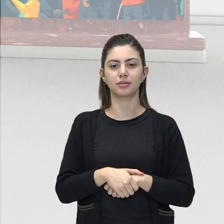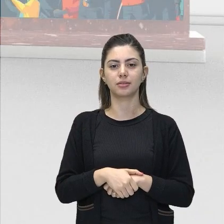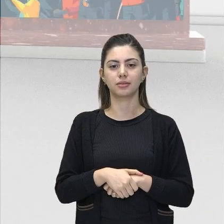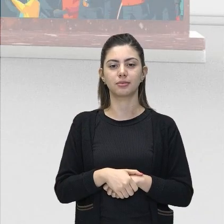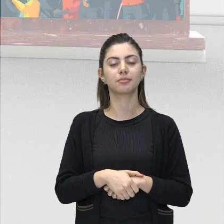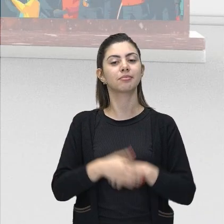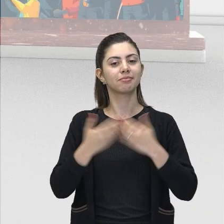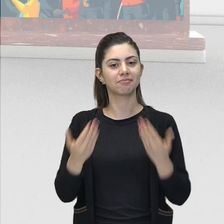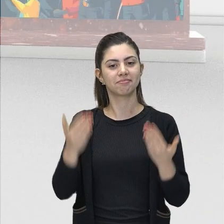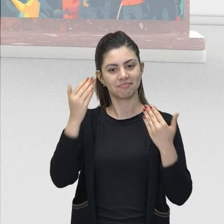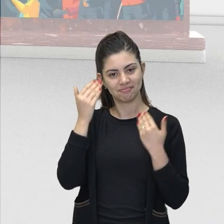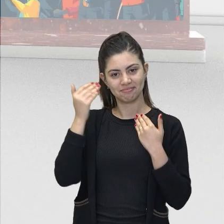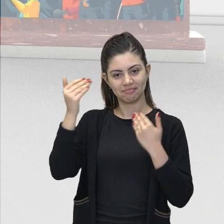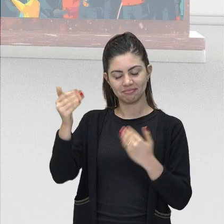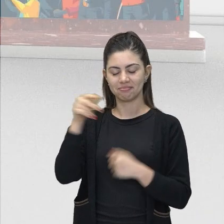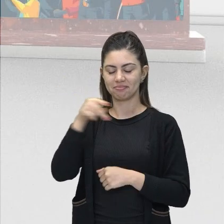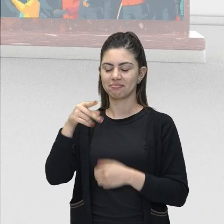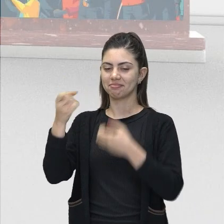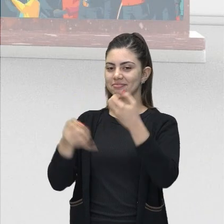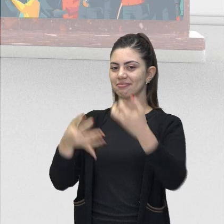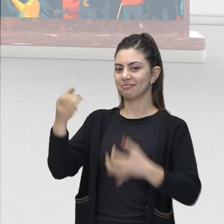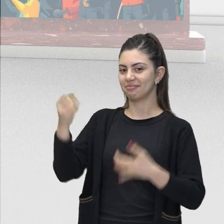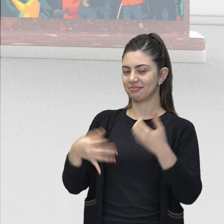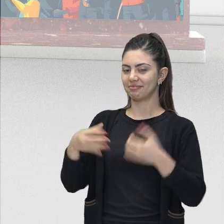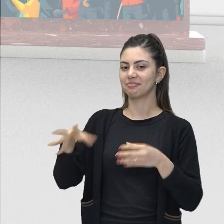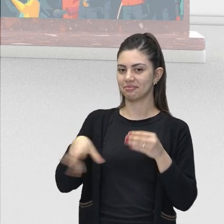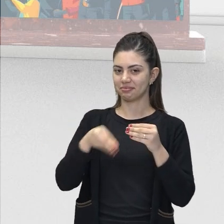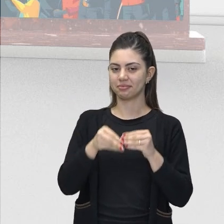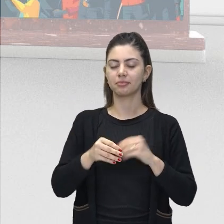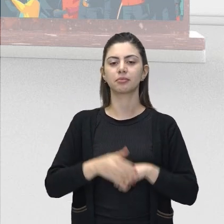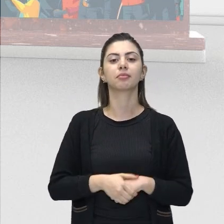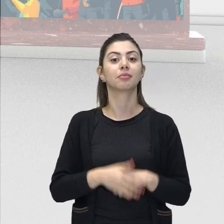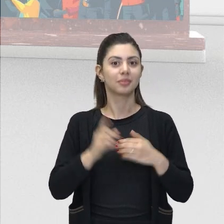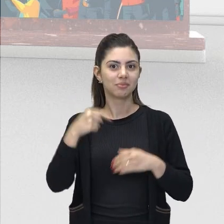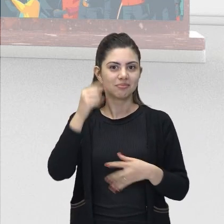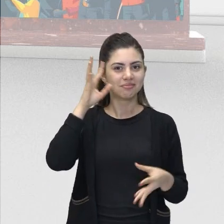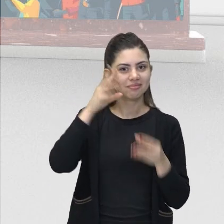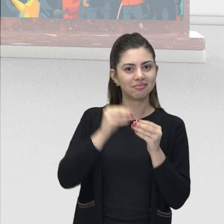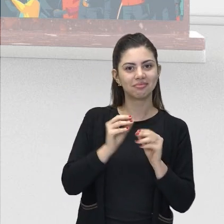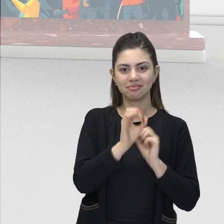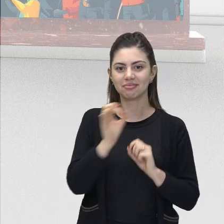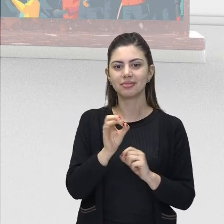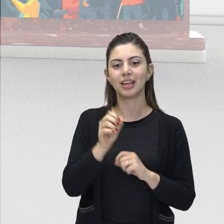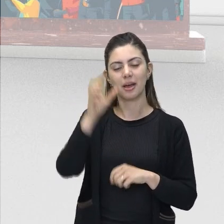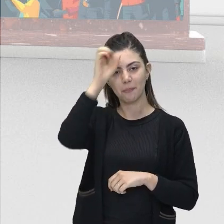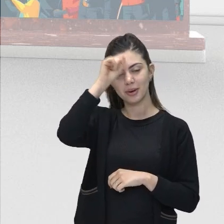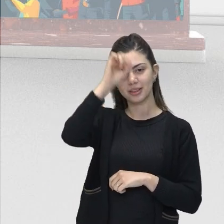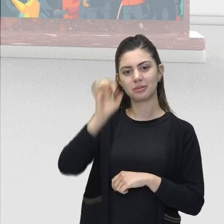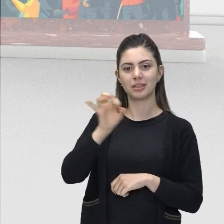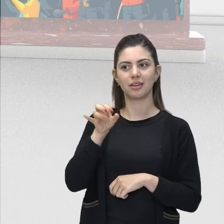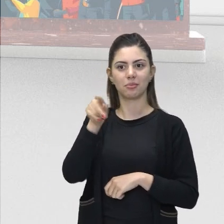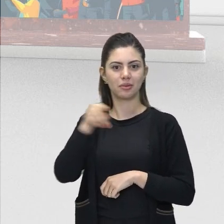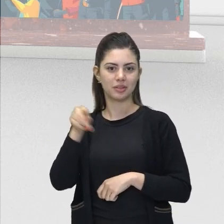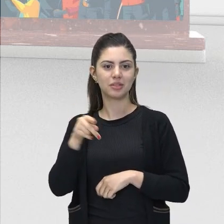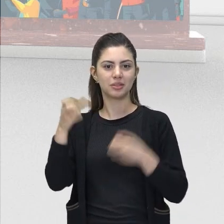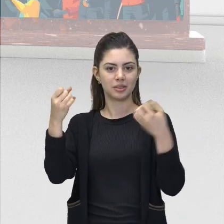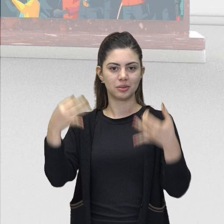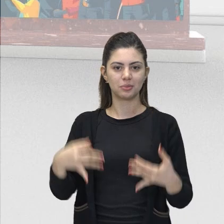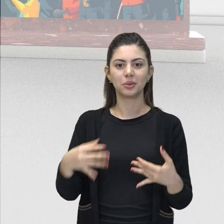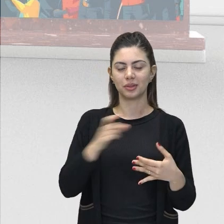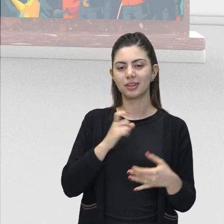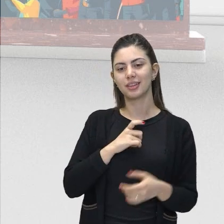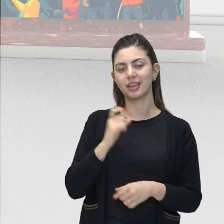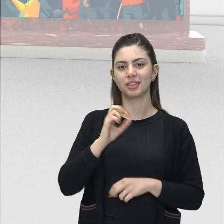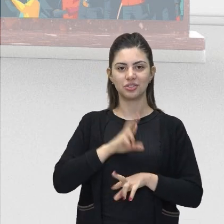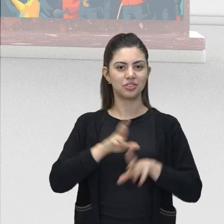Muito obrigado, professora Adriana, pela excelente contribuição. Deu para entender, né, a partir da fala da professora Adriana, o que é comunismo e também o que